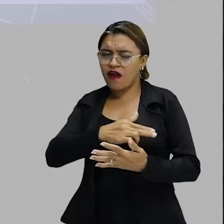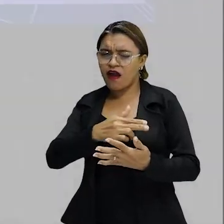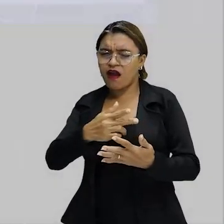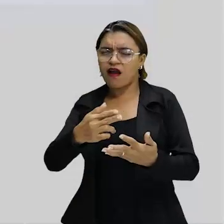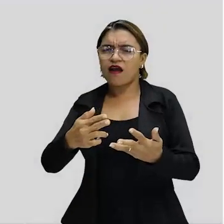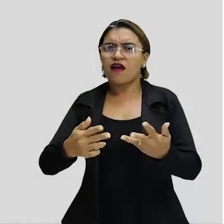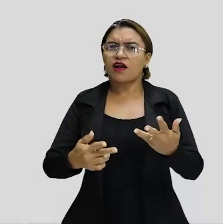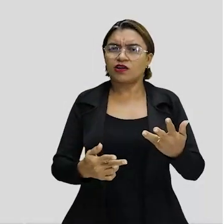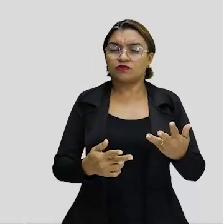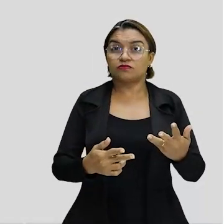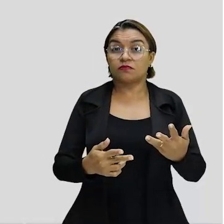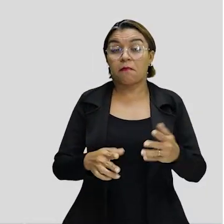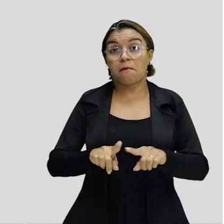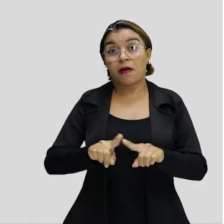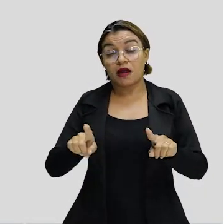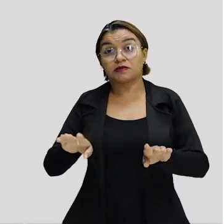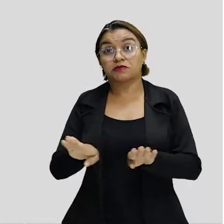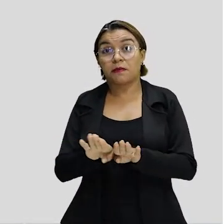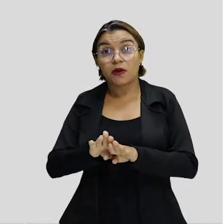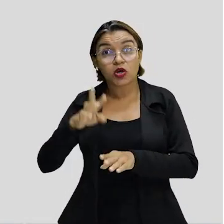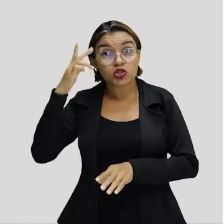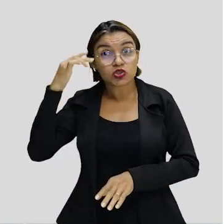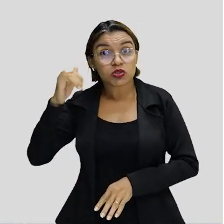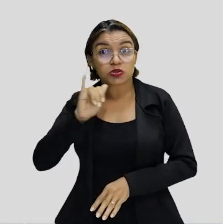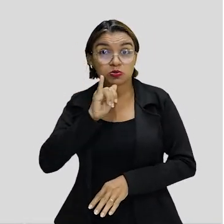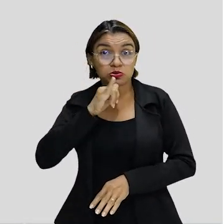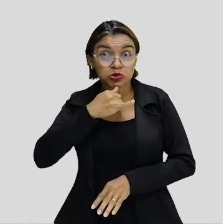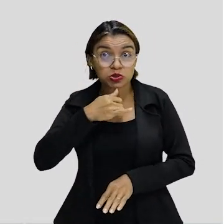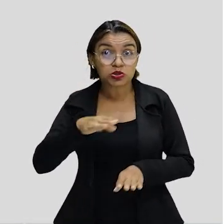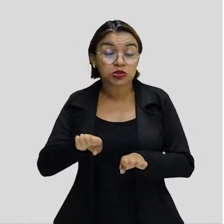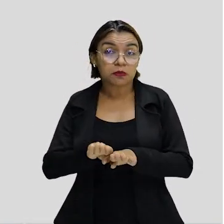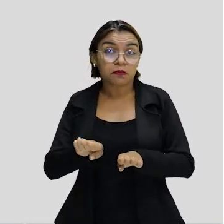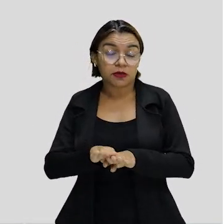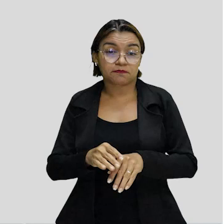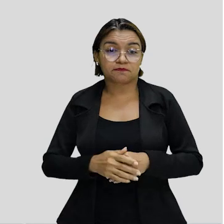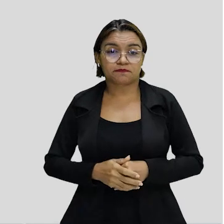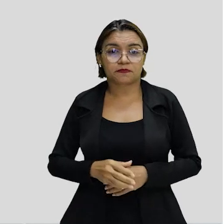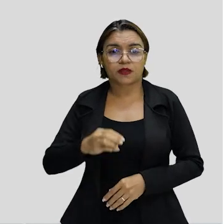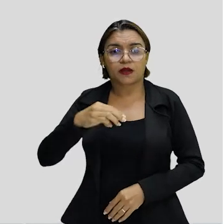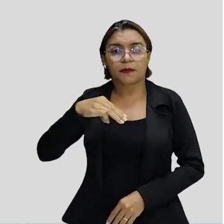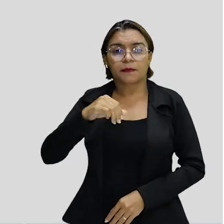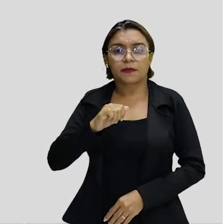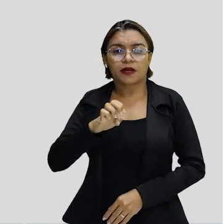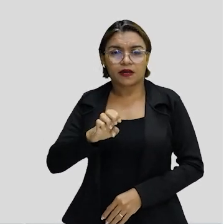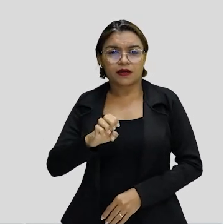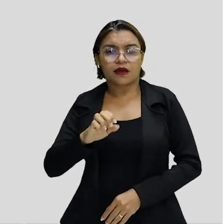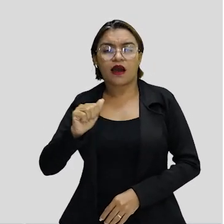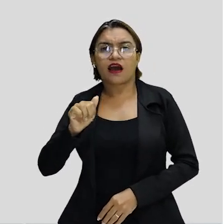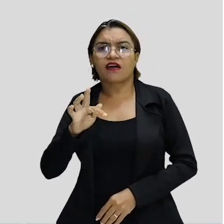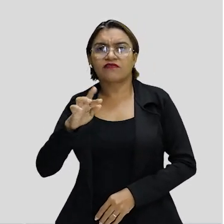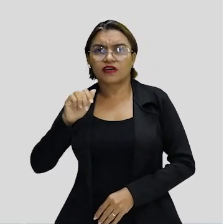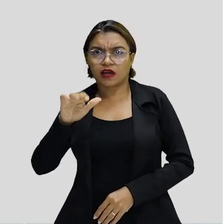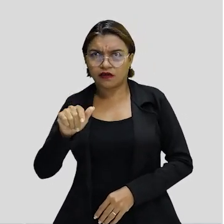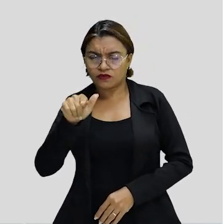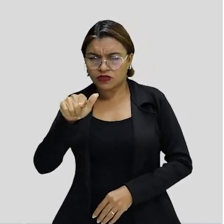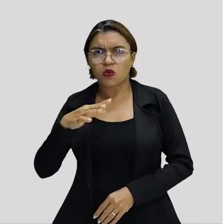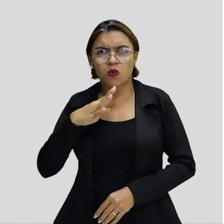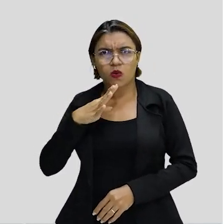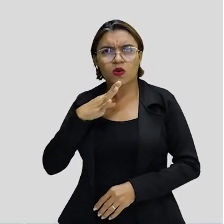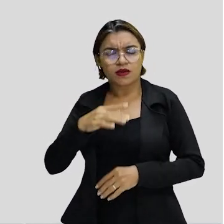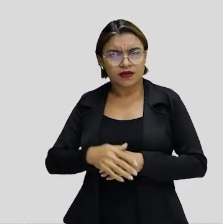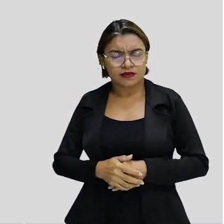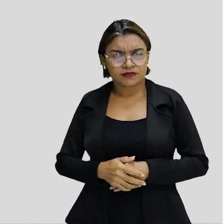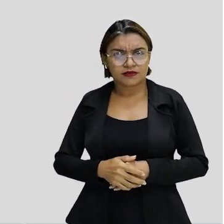um lado triste, e isso reflete na música também. Mãe África, já ouviram esse nome? Mãe África. O Chico César tem a